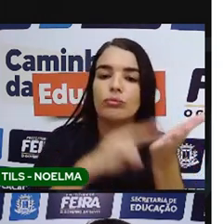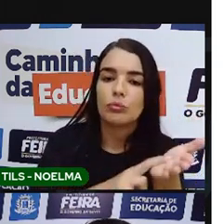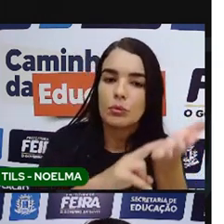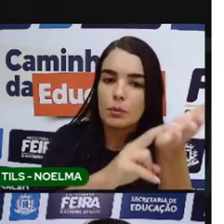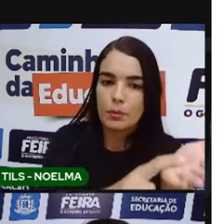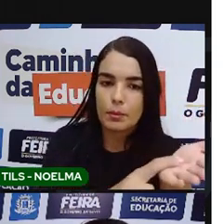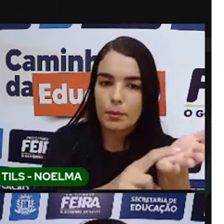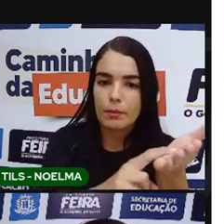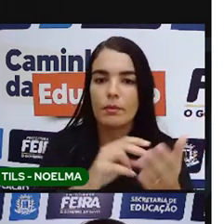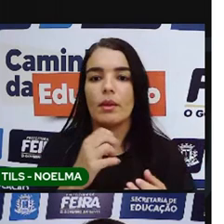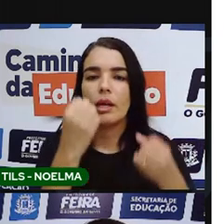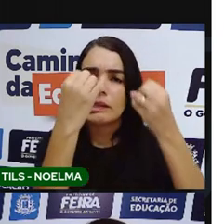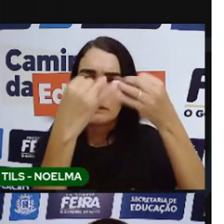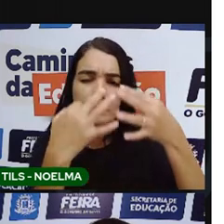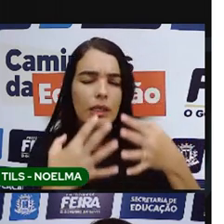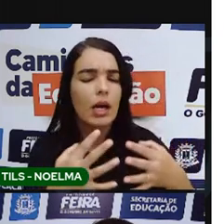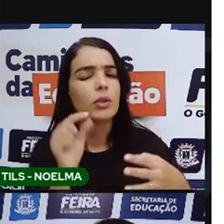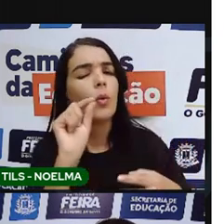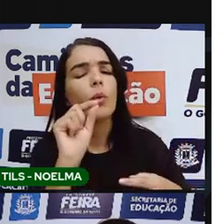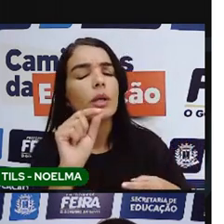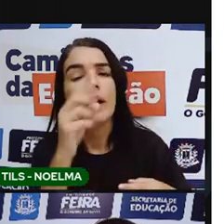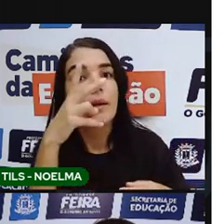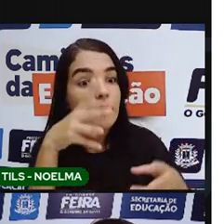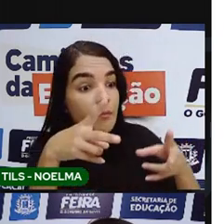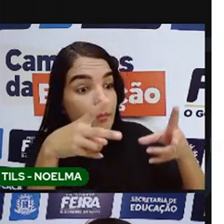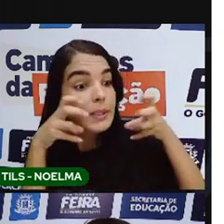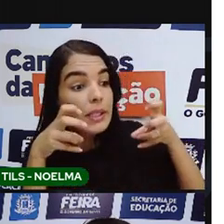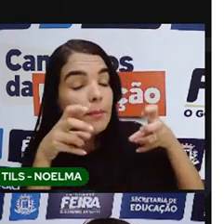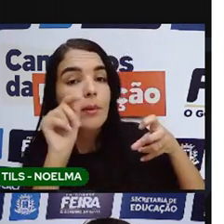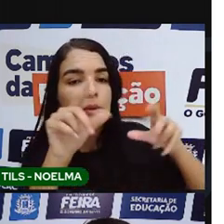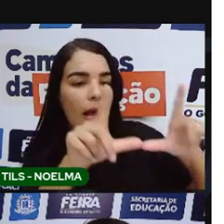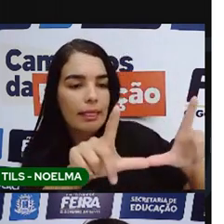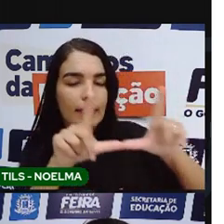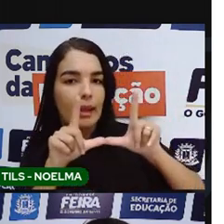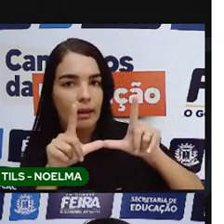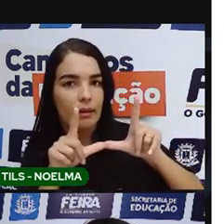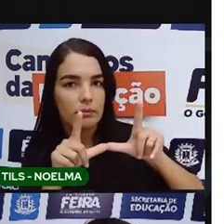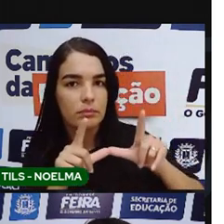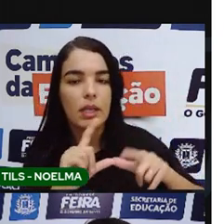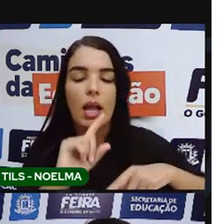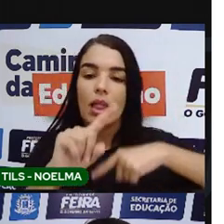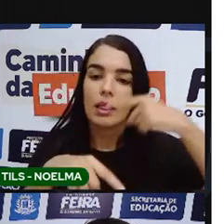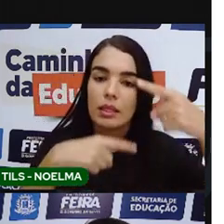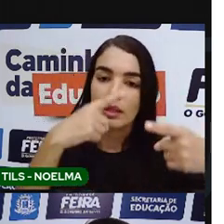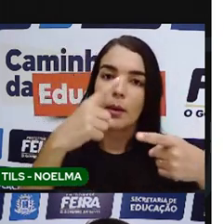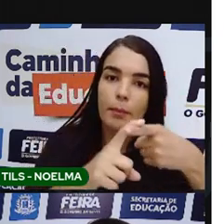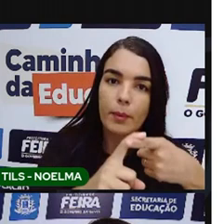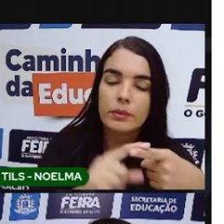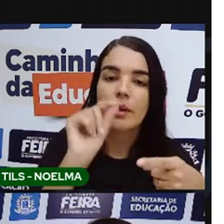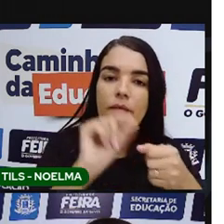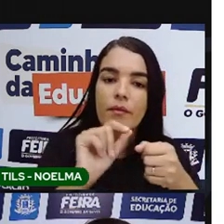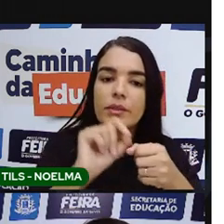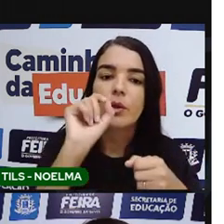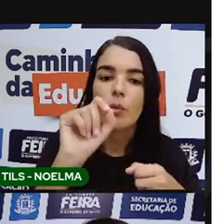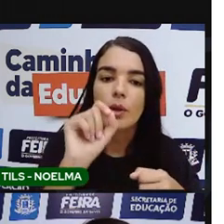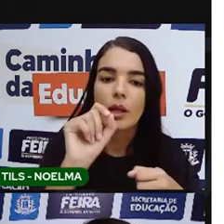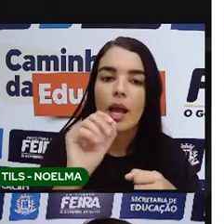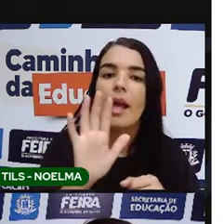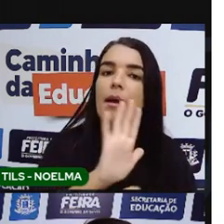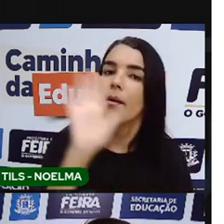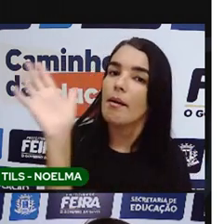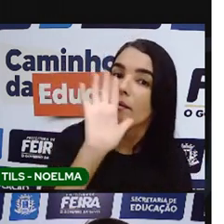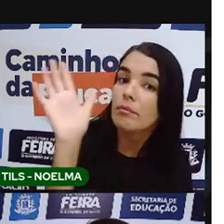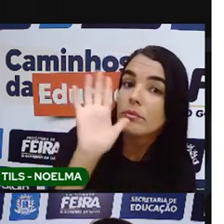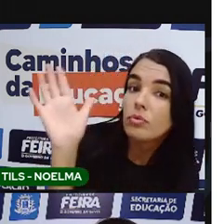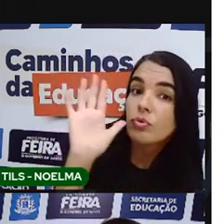casa tá explicando o que que vocês viram essas gostei e logo abaixo a expressão de